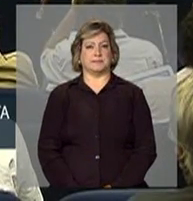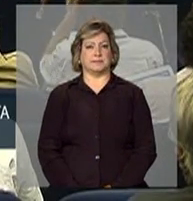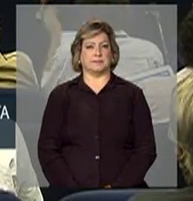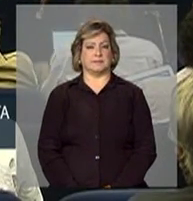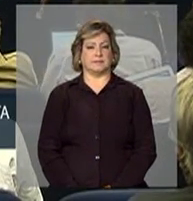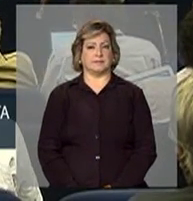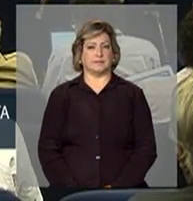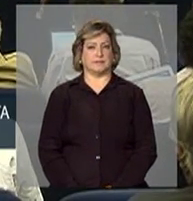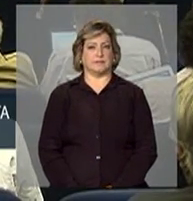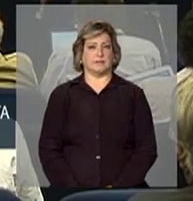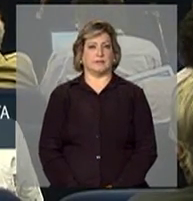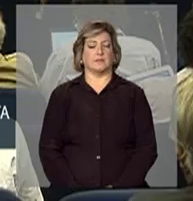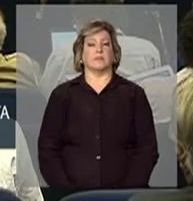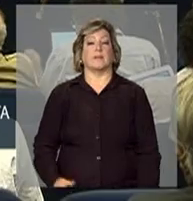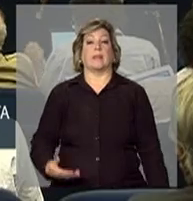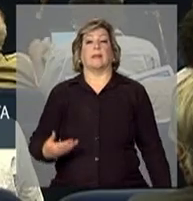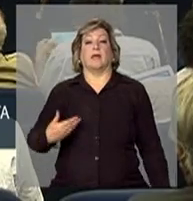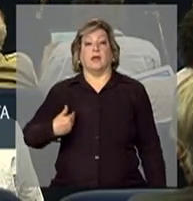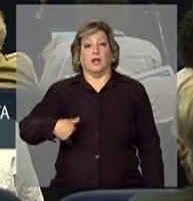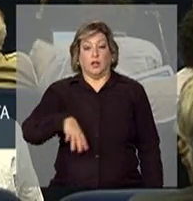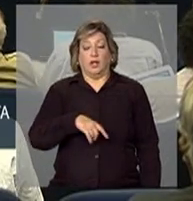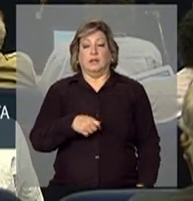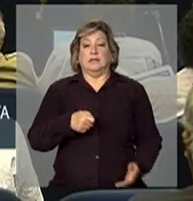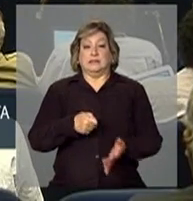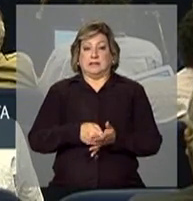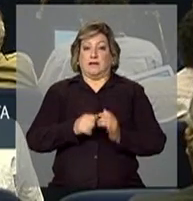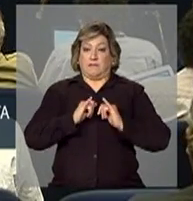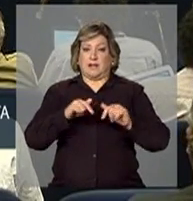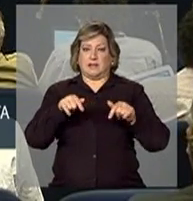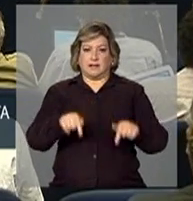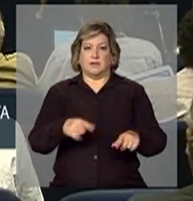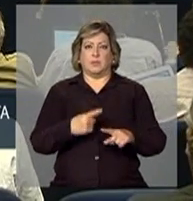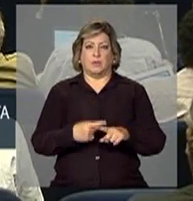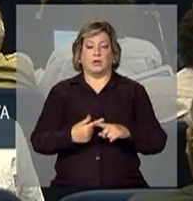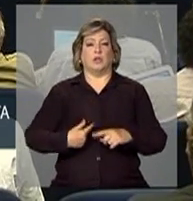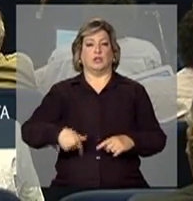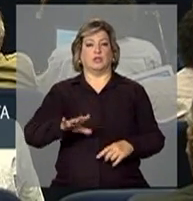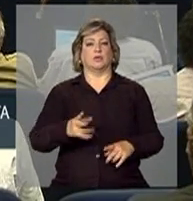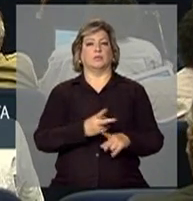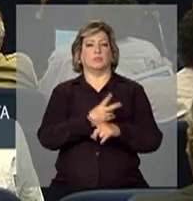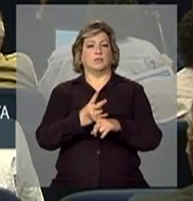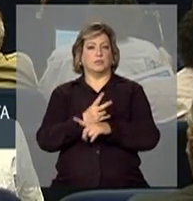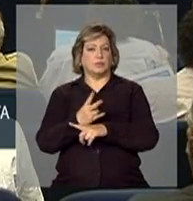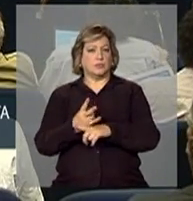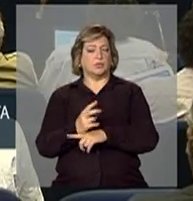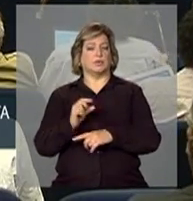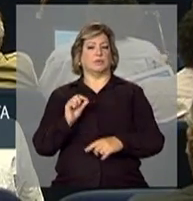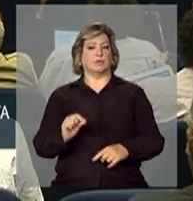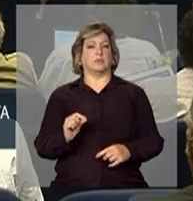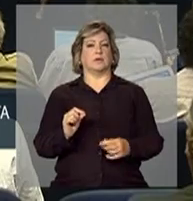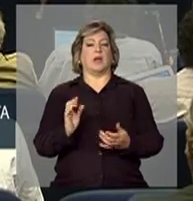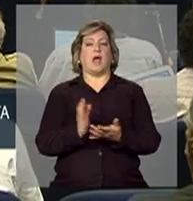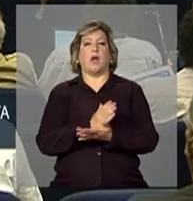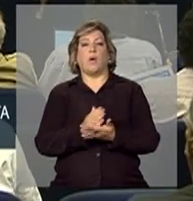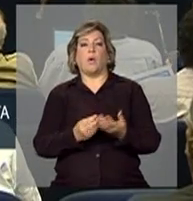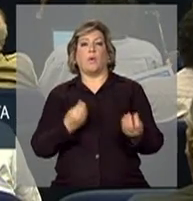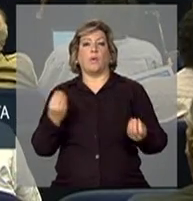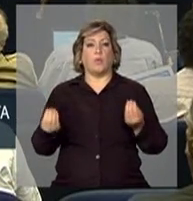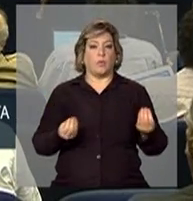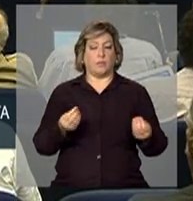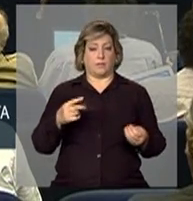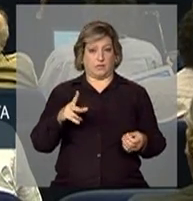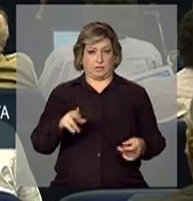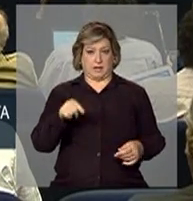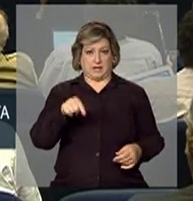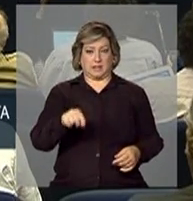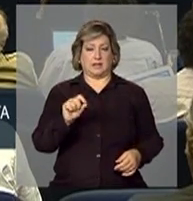Nós insistimos em dizer isso, né? Mas nós estivemos buscando recursos, alguns recursos como... esses, por exemplo,